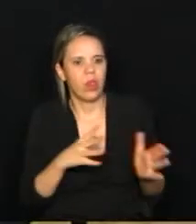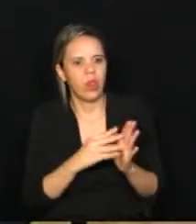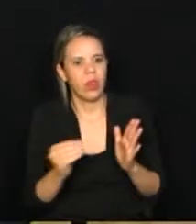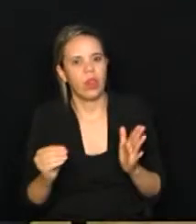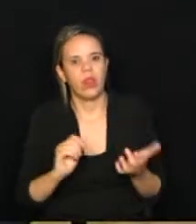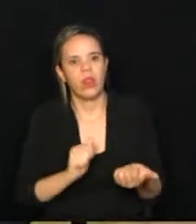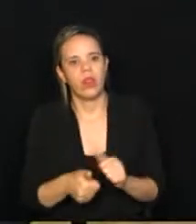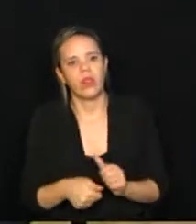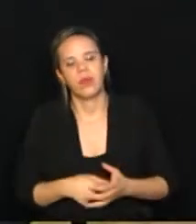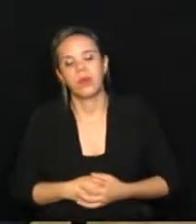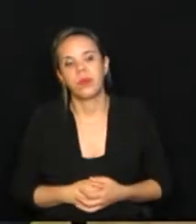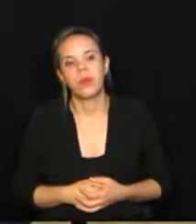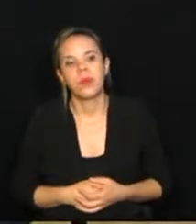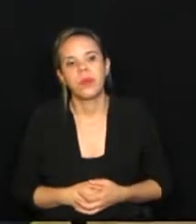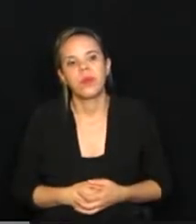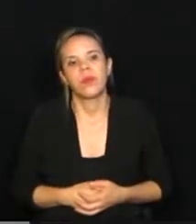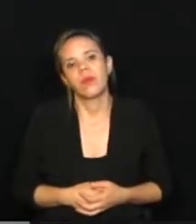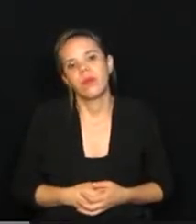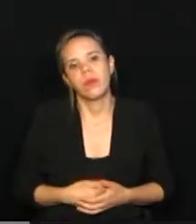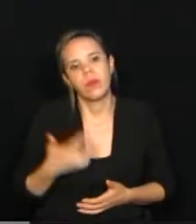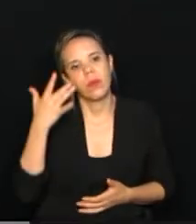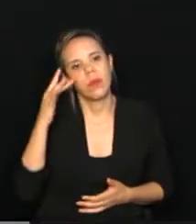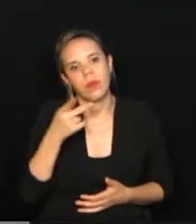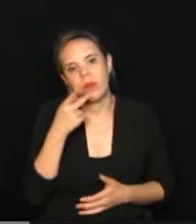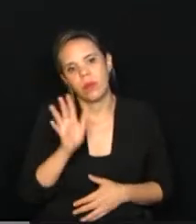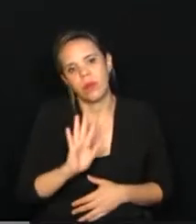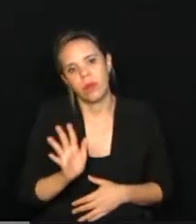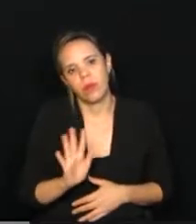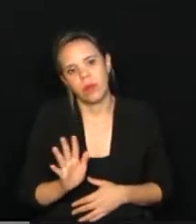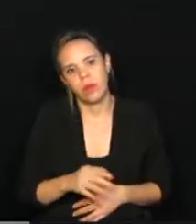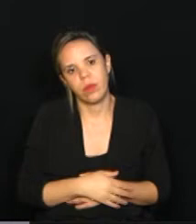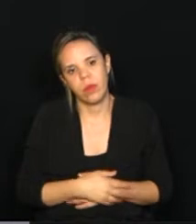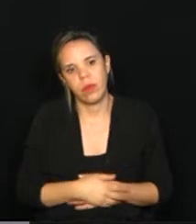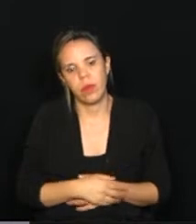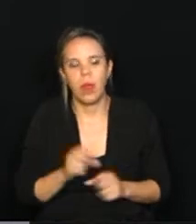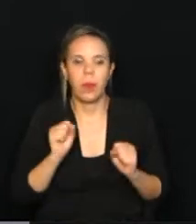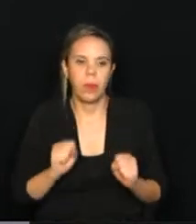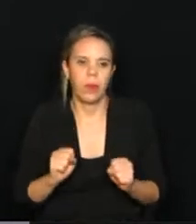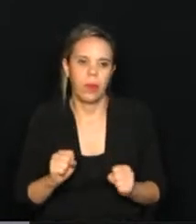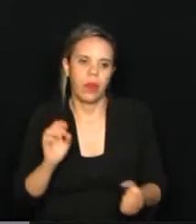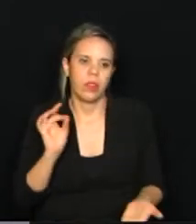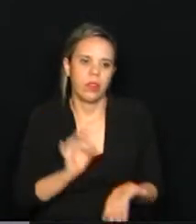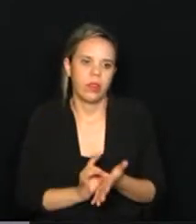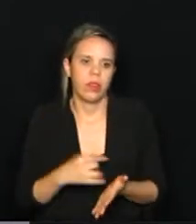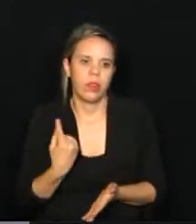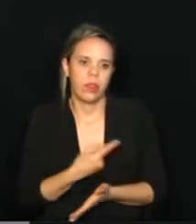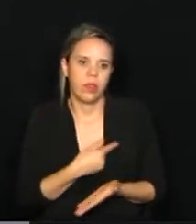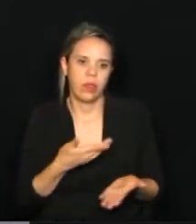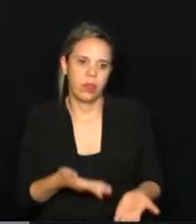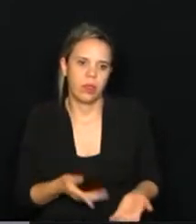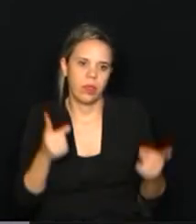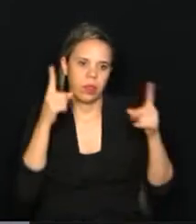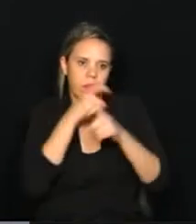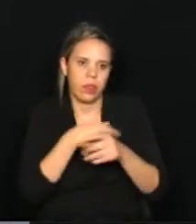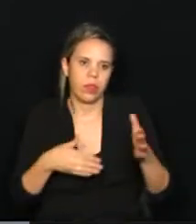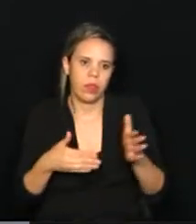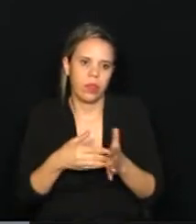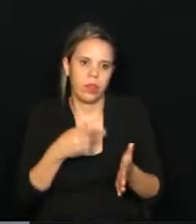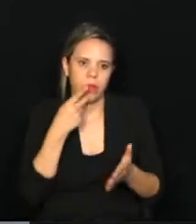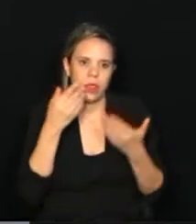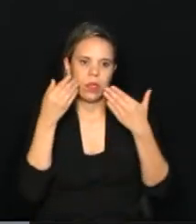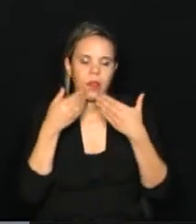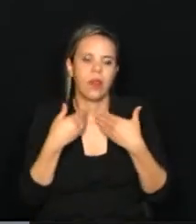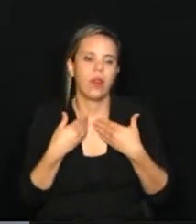modalidades? Eu não sei te dizer, pode ser realmente que a gente tem dificuldade para se